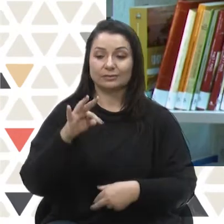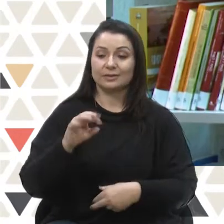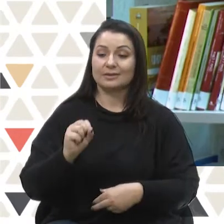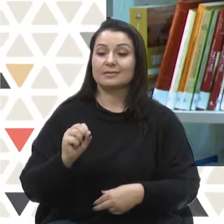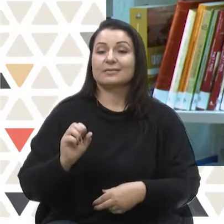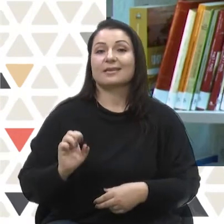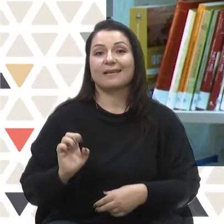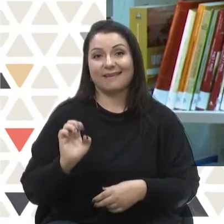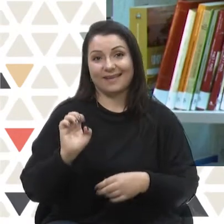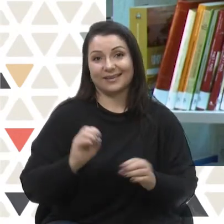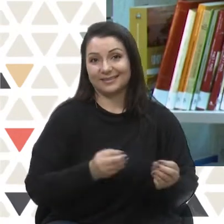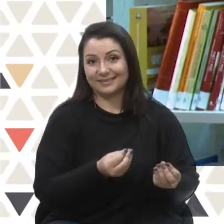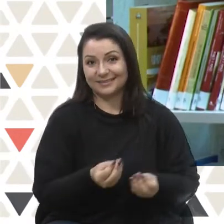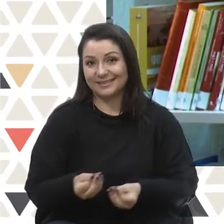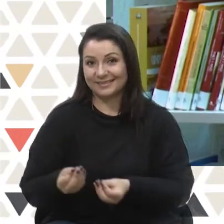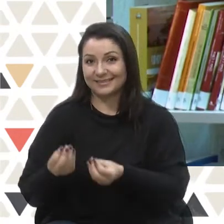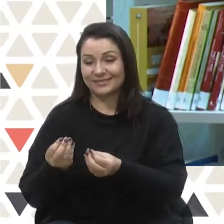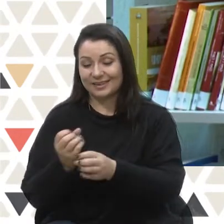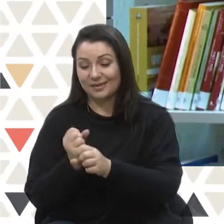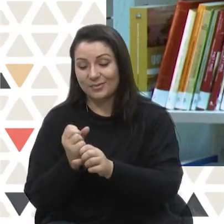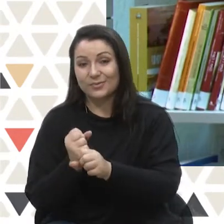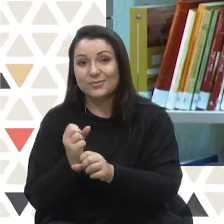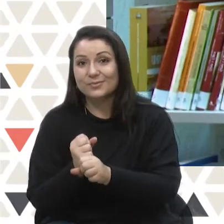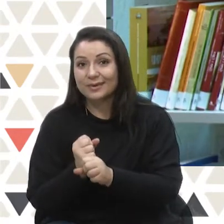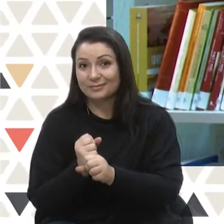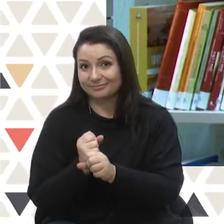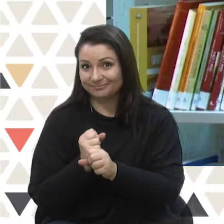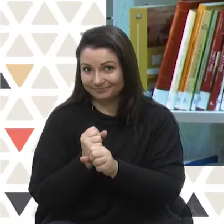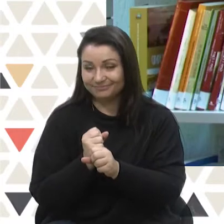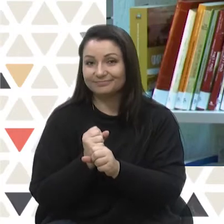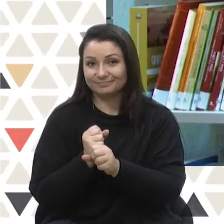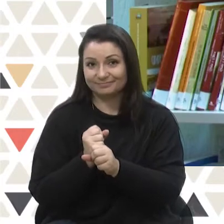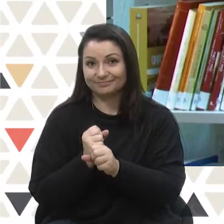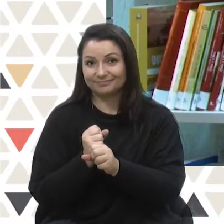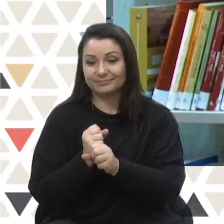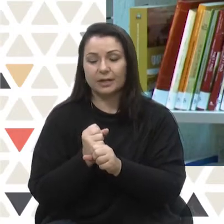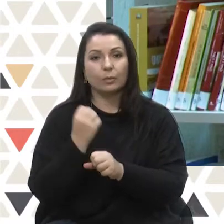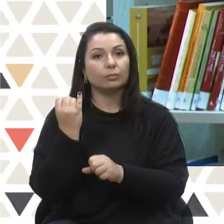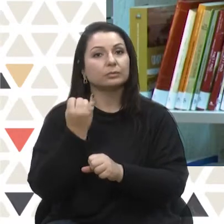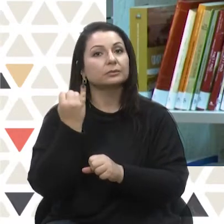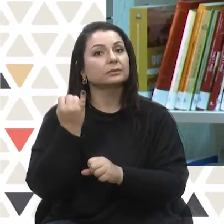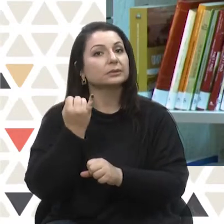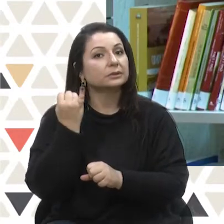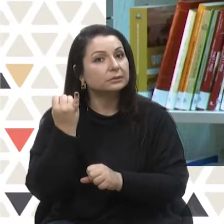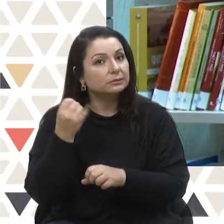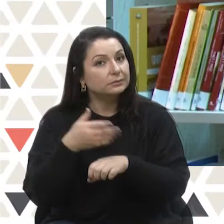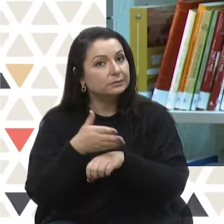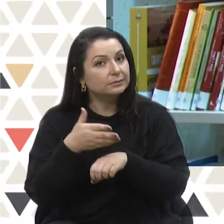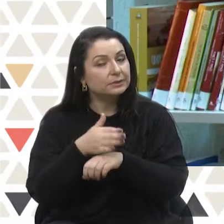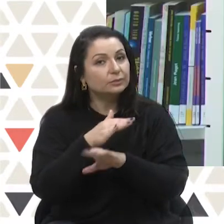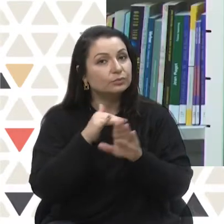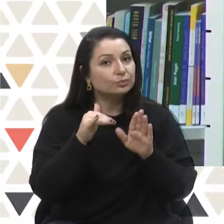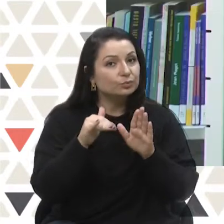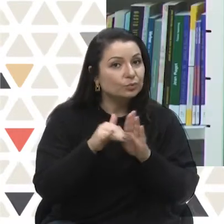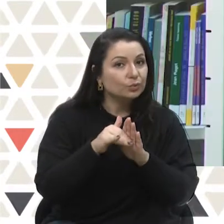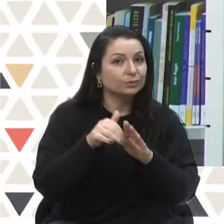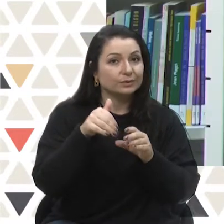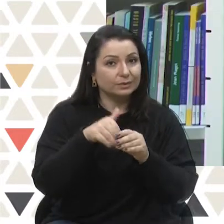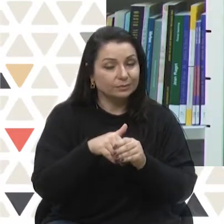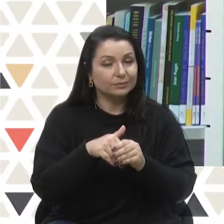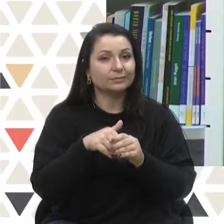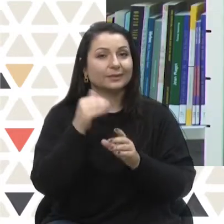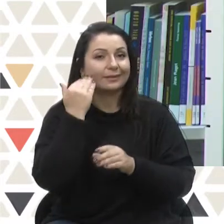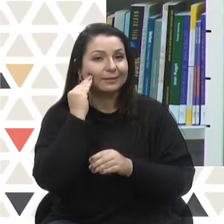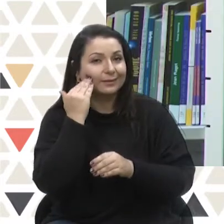da república onde o Tribunal Regional Eleitoral recolhe esses lados e encaminhe ao Tribunal Superior Eleitoral o TSE muito